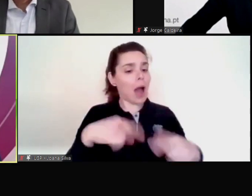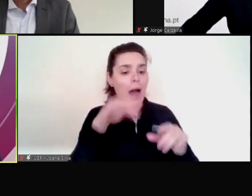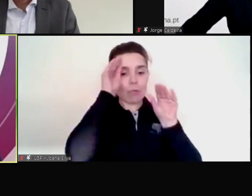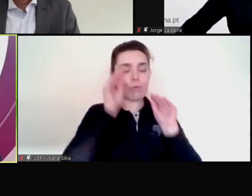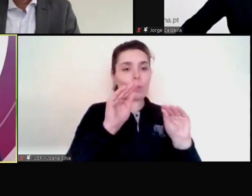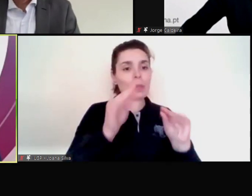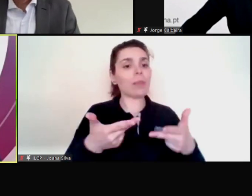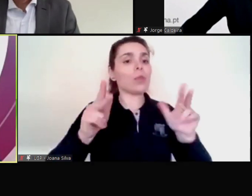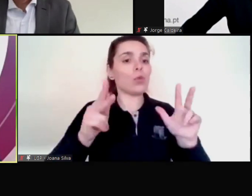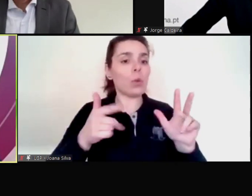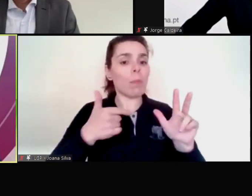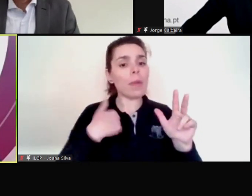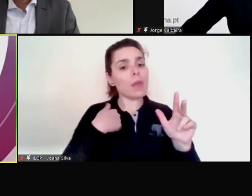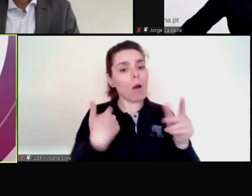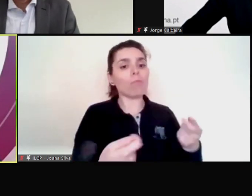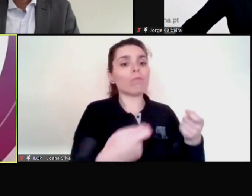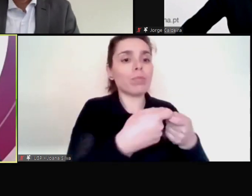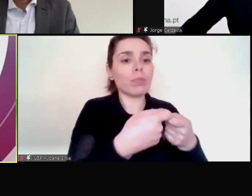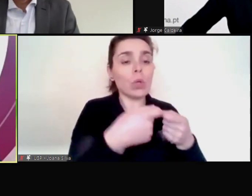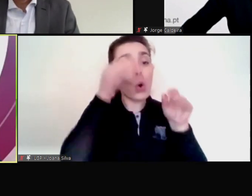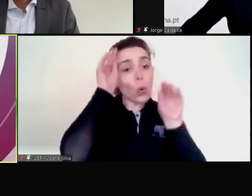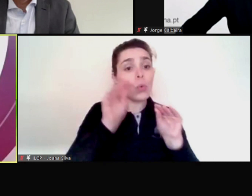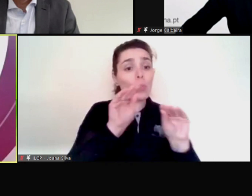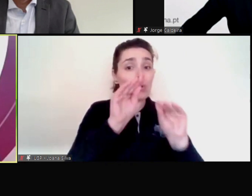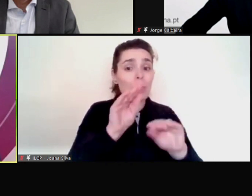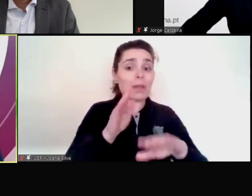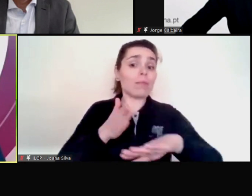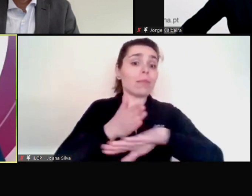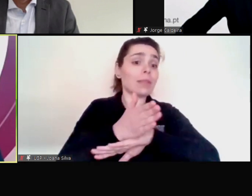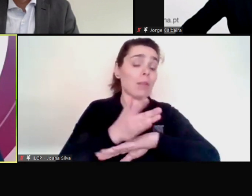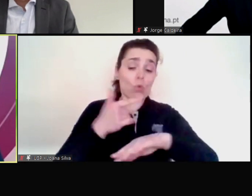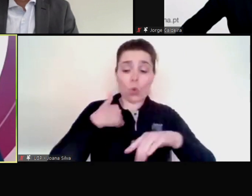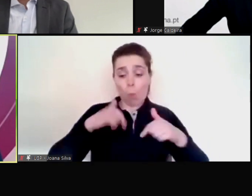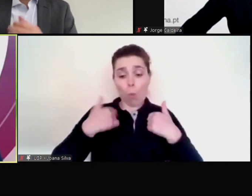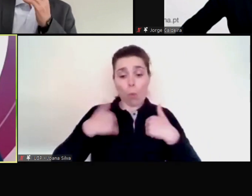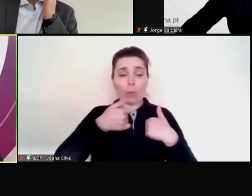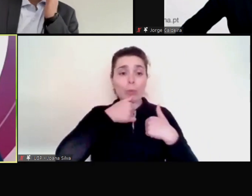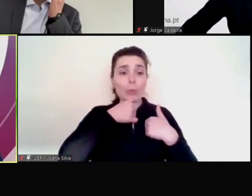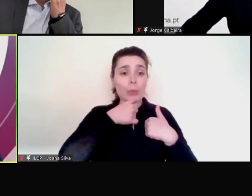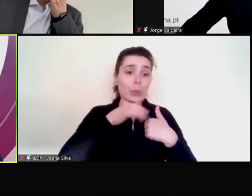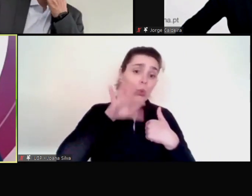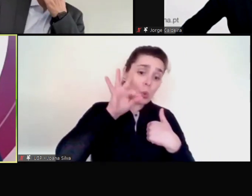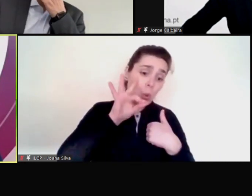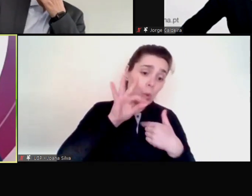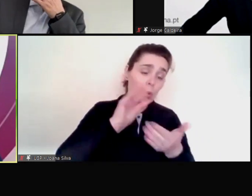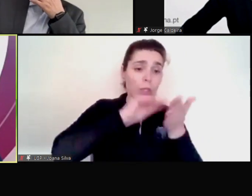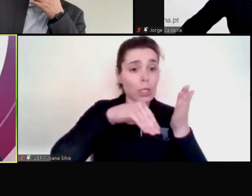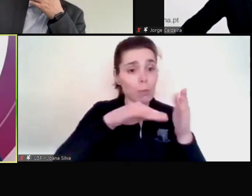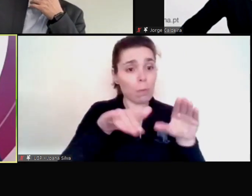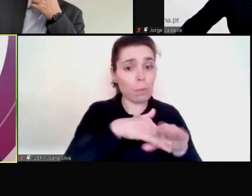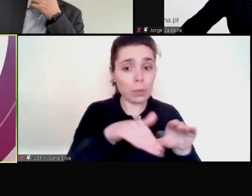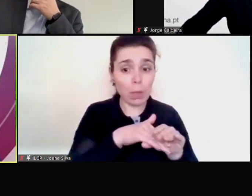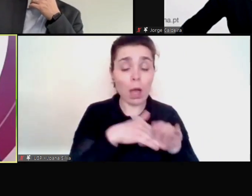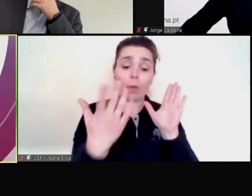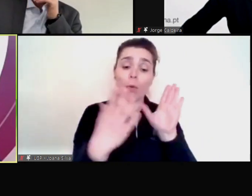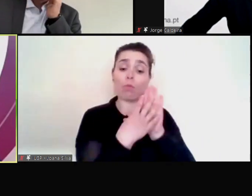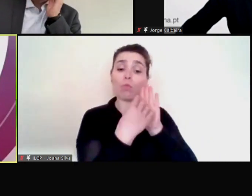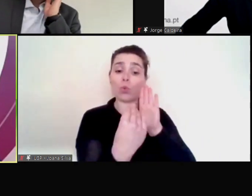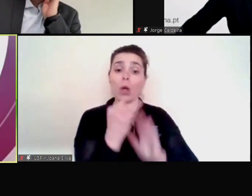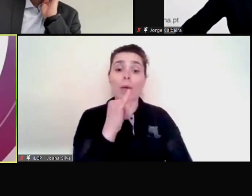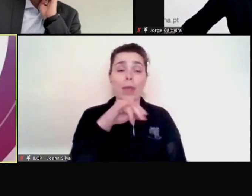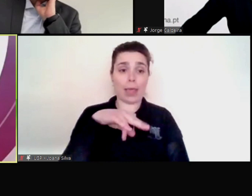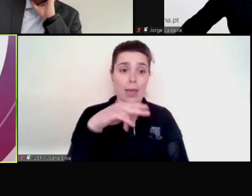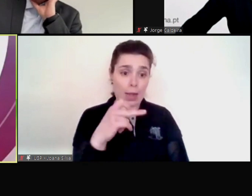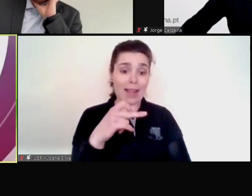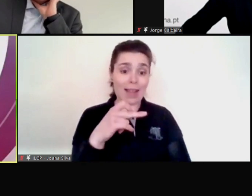preciso dela, através de uma formação de acesso individual. Portanto, neste pressuposto, de qual é o modelo que o INA está a usar na plataforma